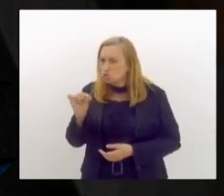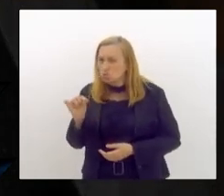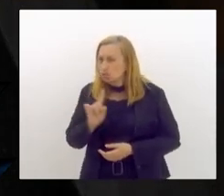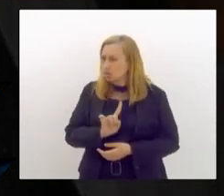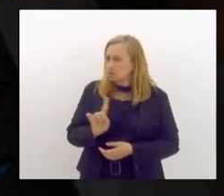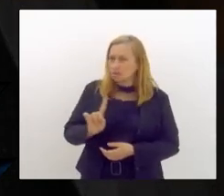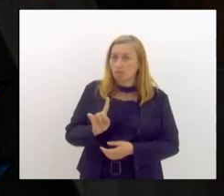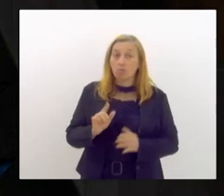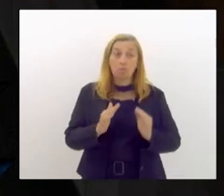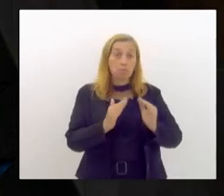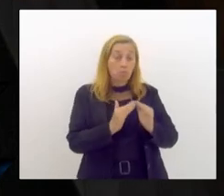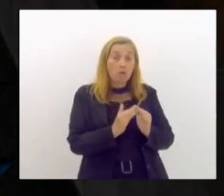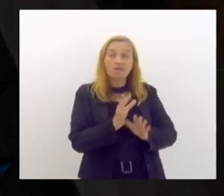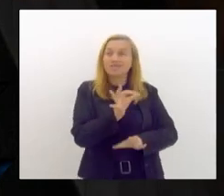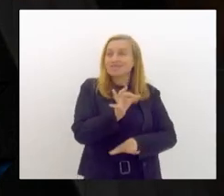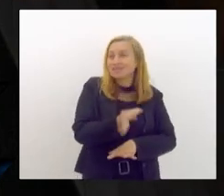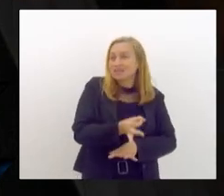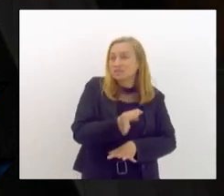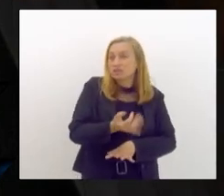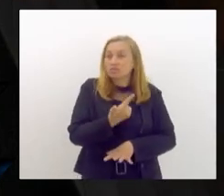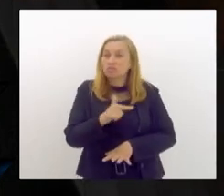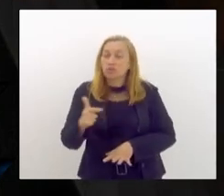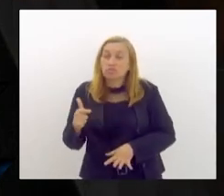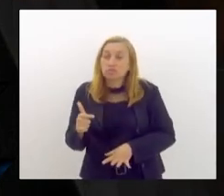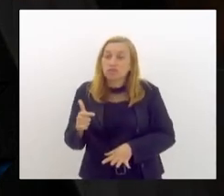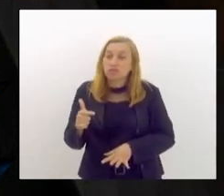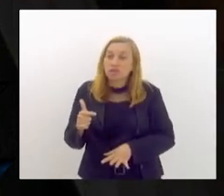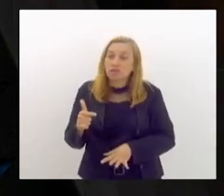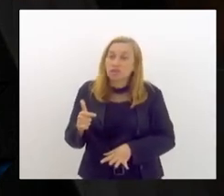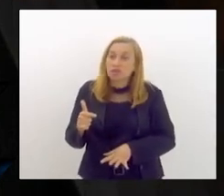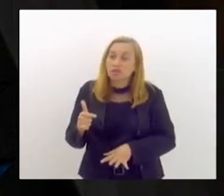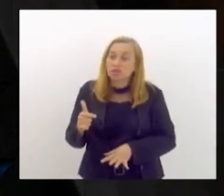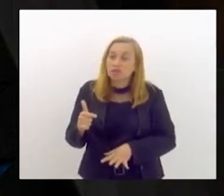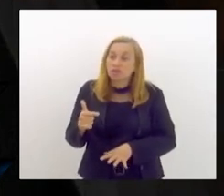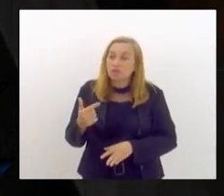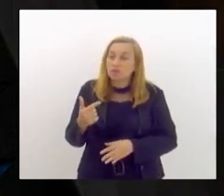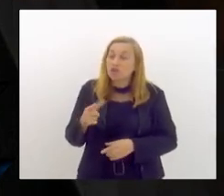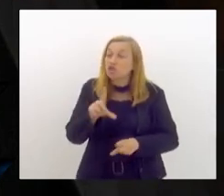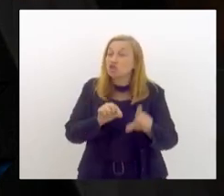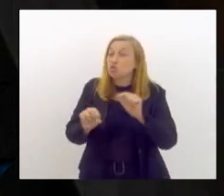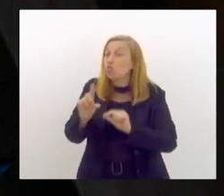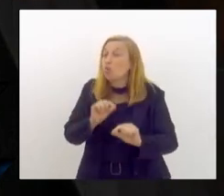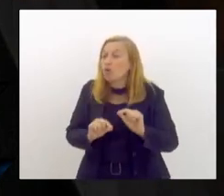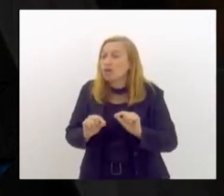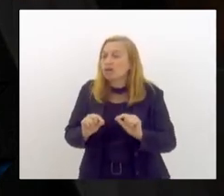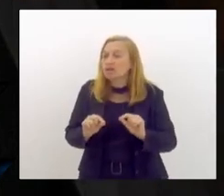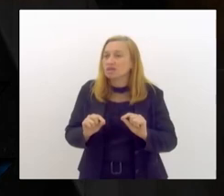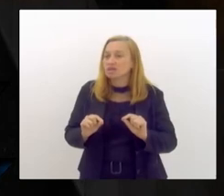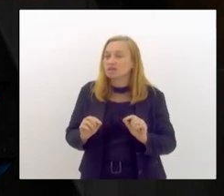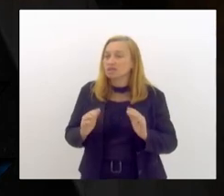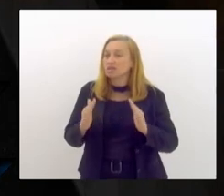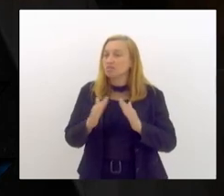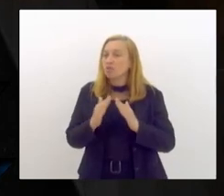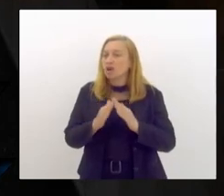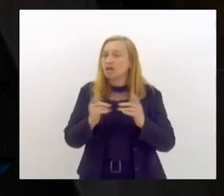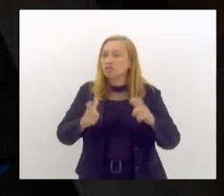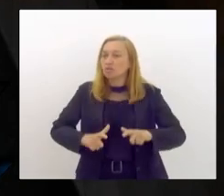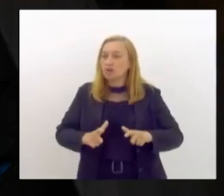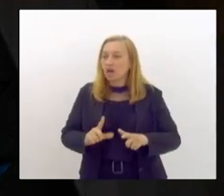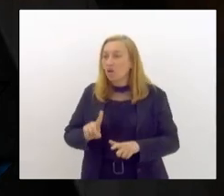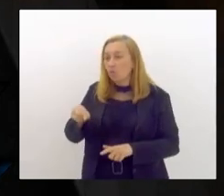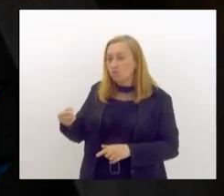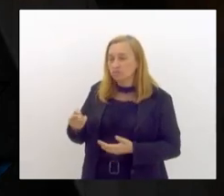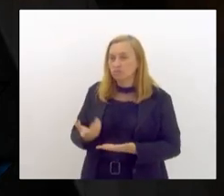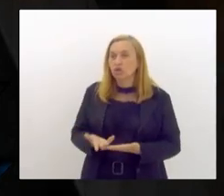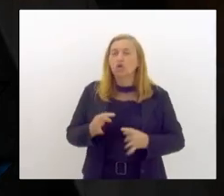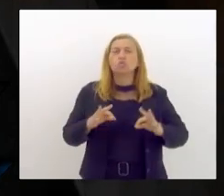Moram exatamente porque não tem alternativa. Então, tudo isso tem